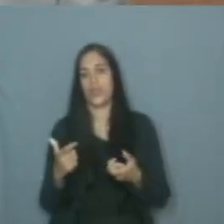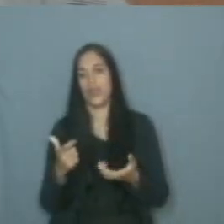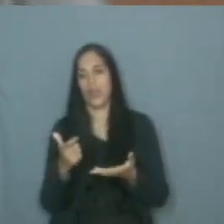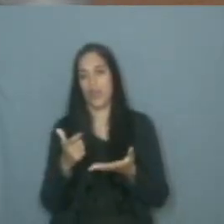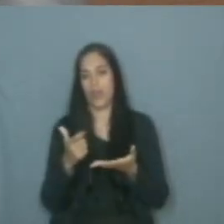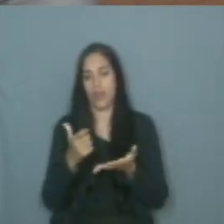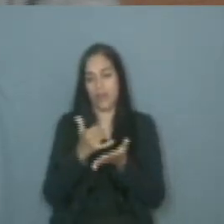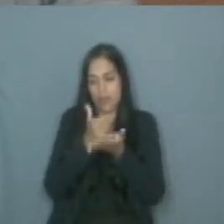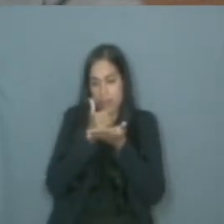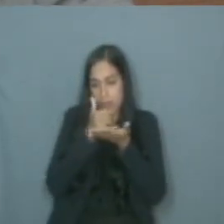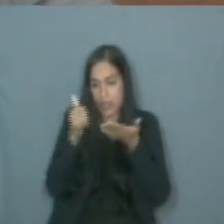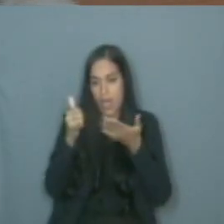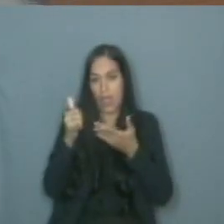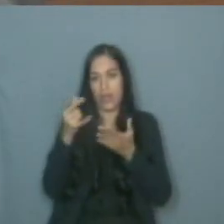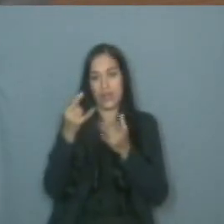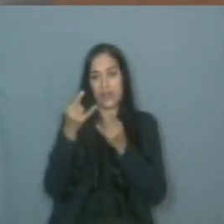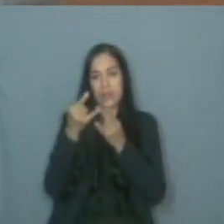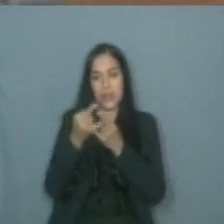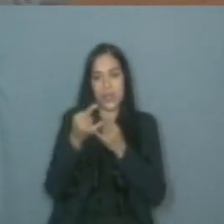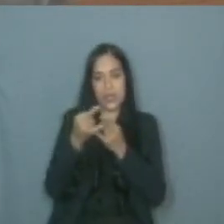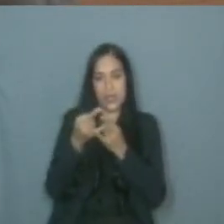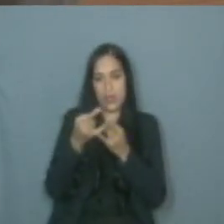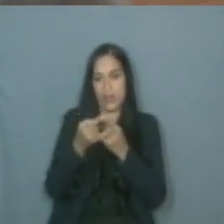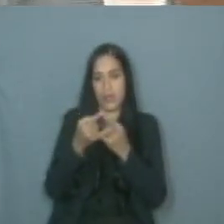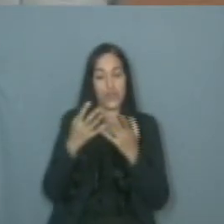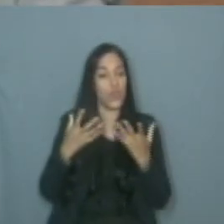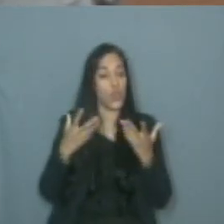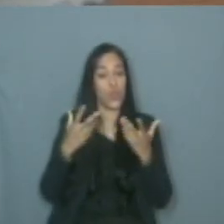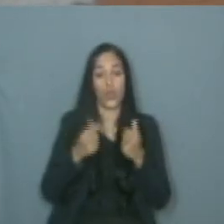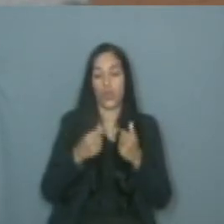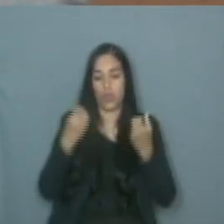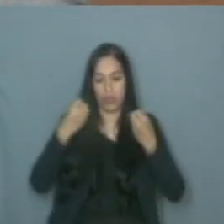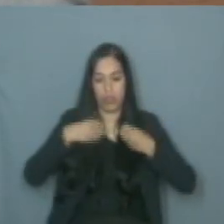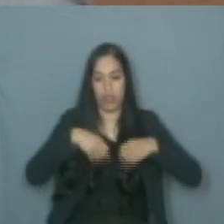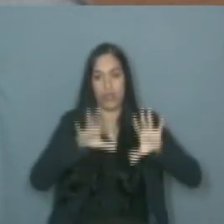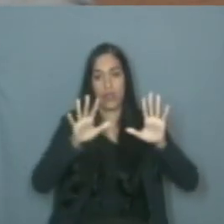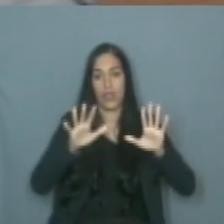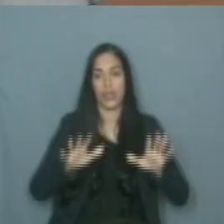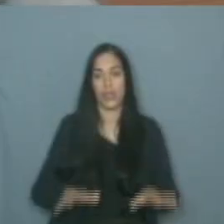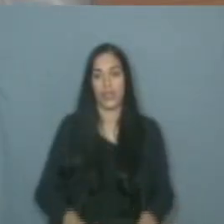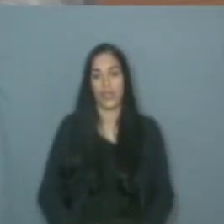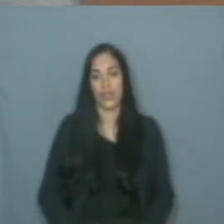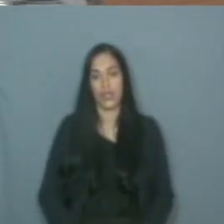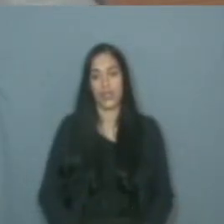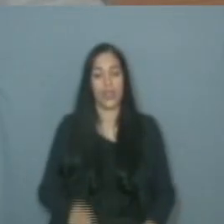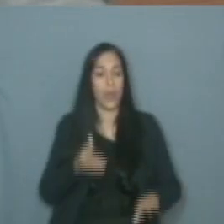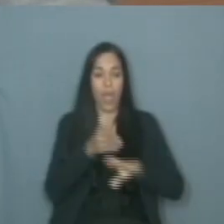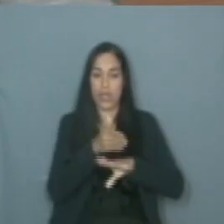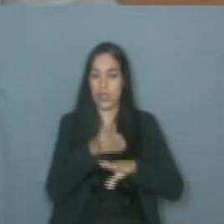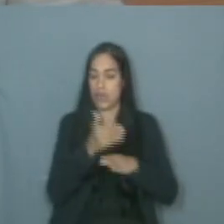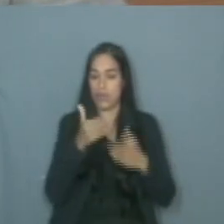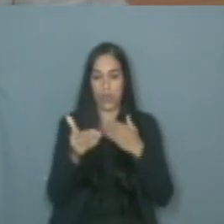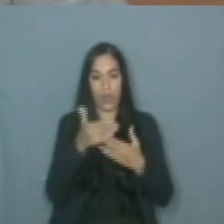crack, preservativo, ou tinha tudo que você pode imaginar ali. E o acesso de qualquer